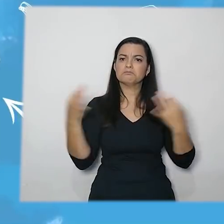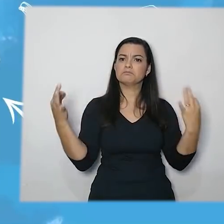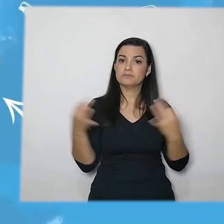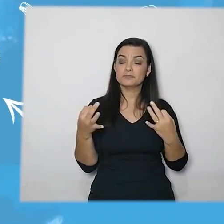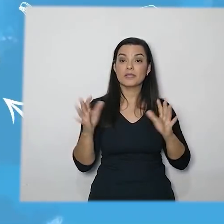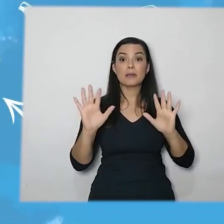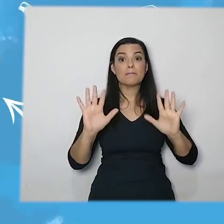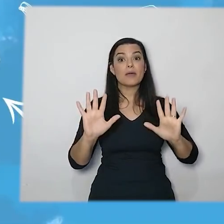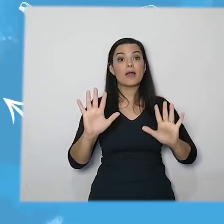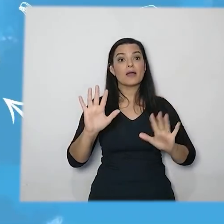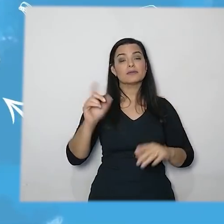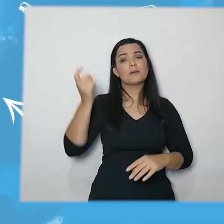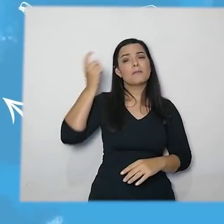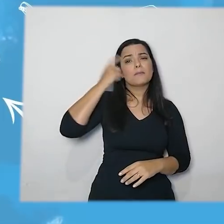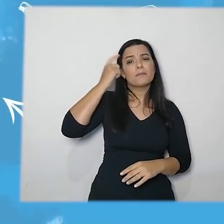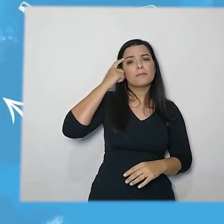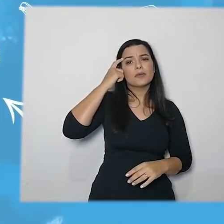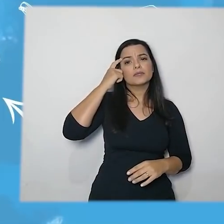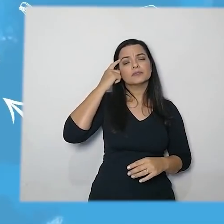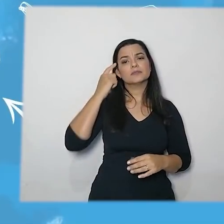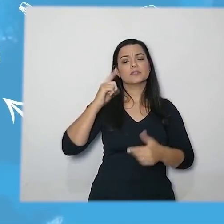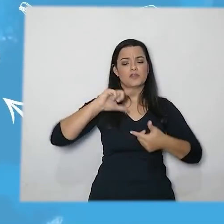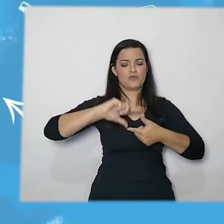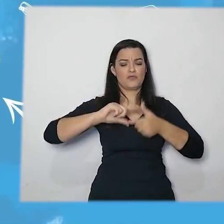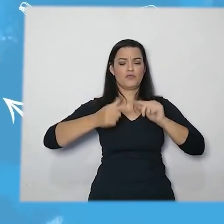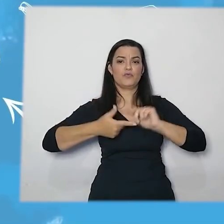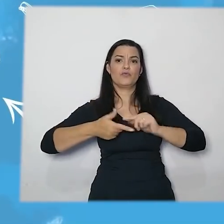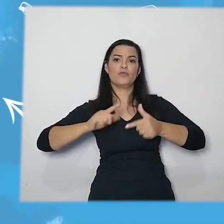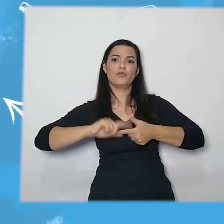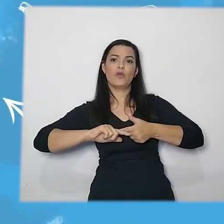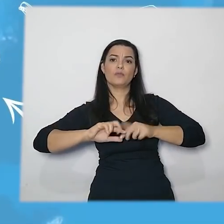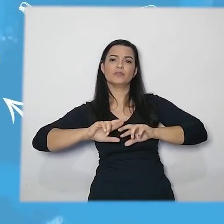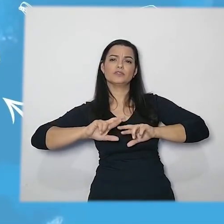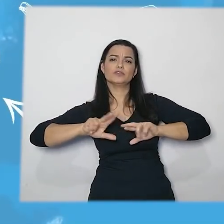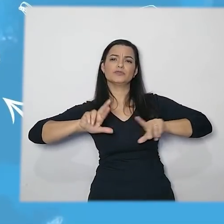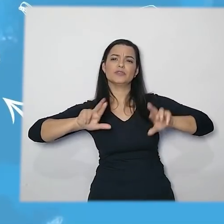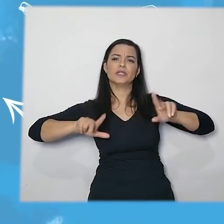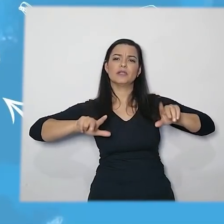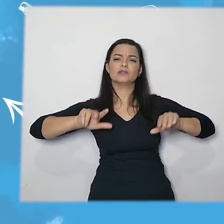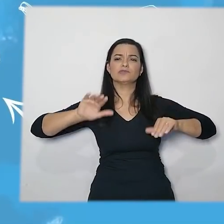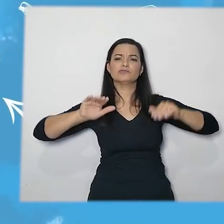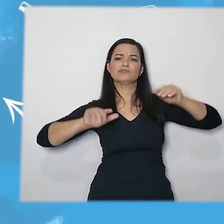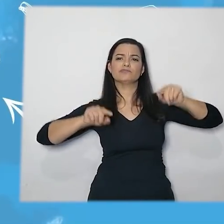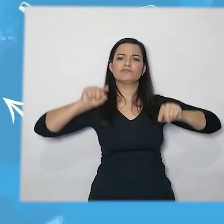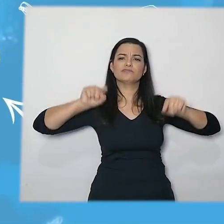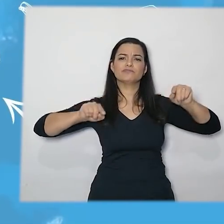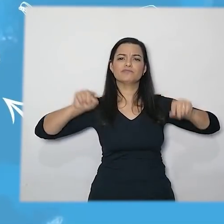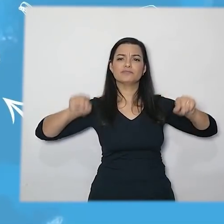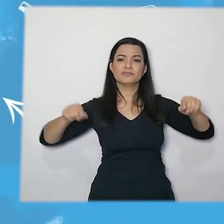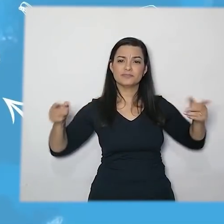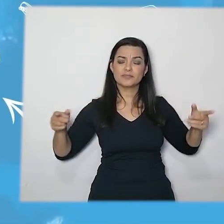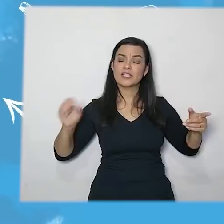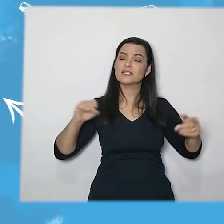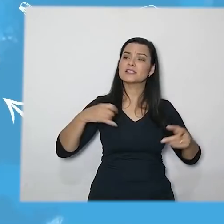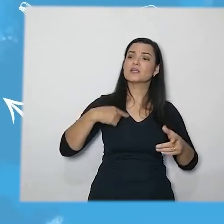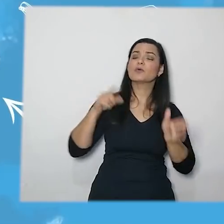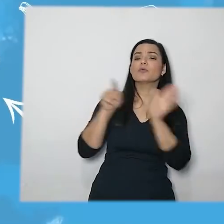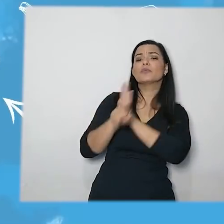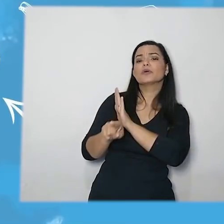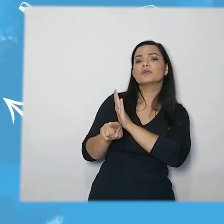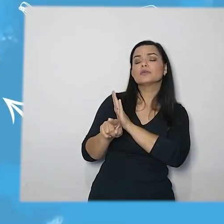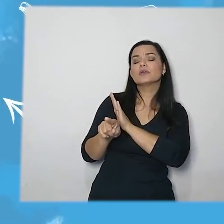pensarmos agora em formas irregulares? Se eu te perguntasse qual é